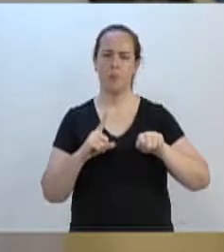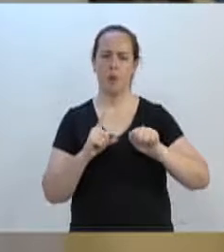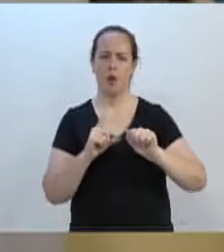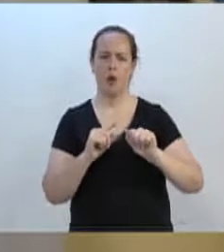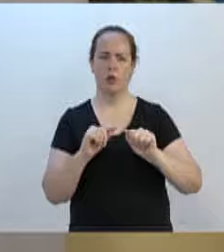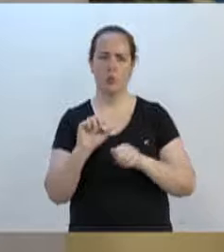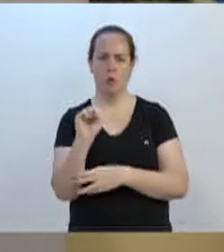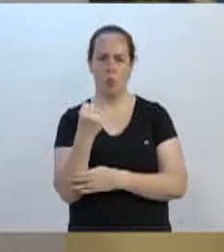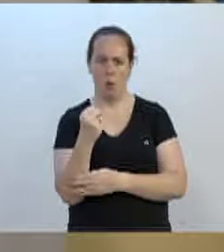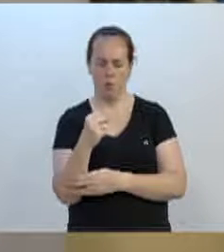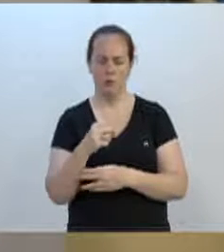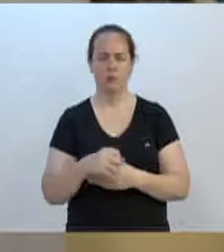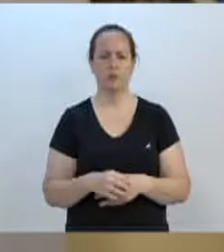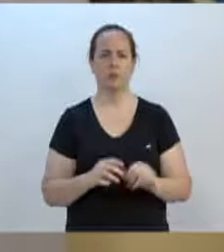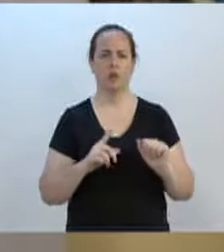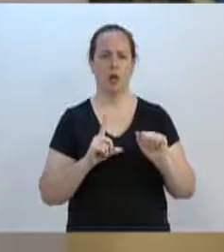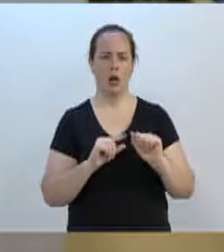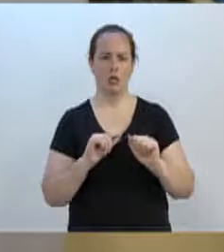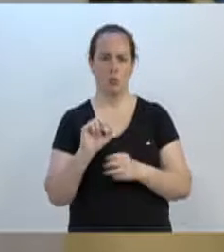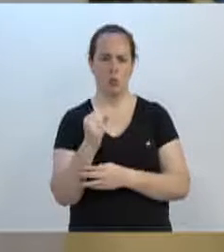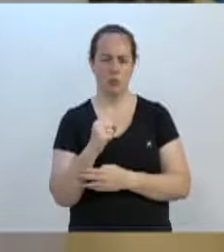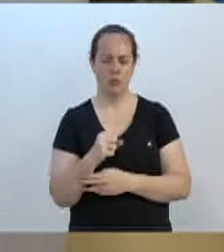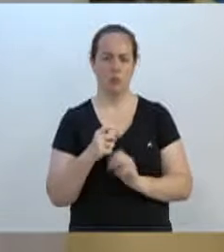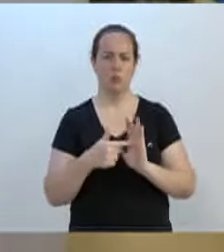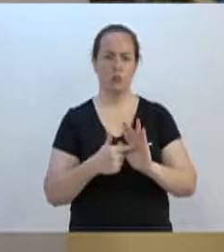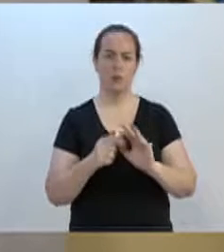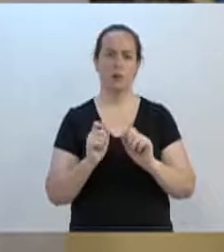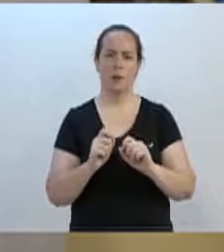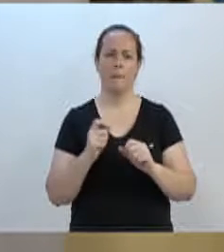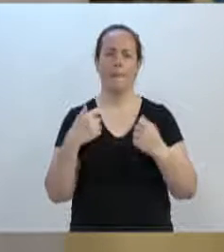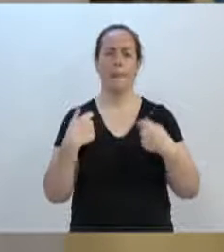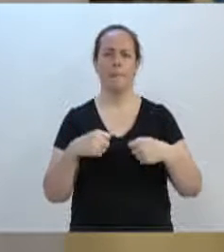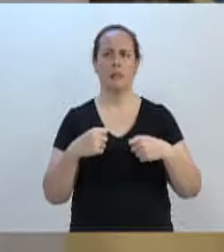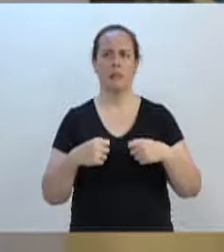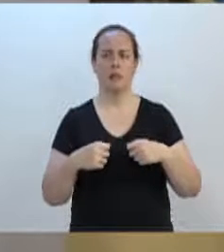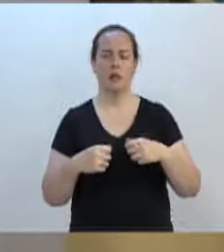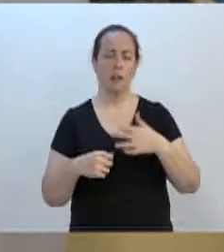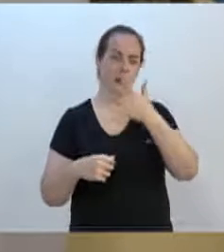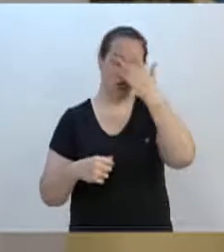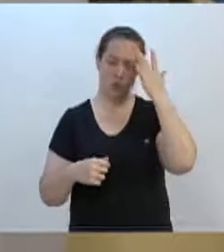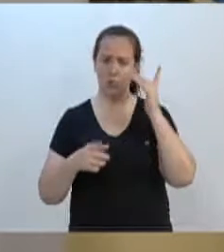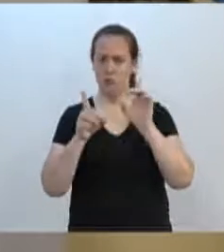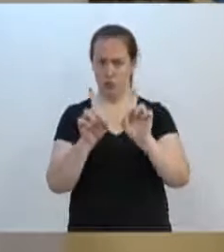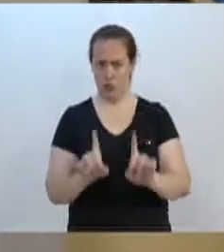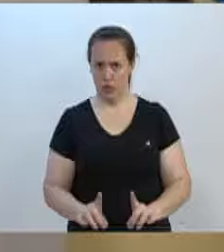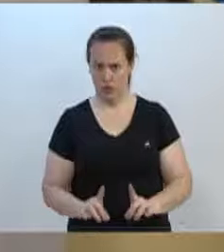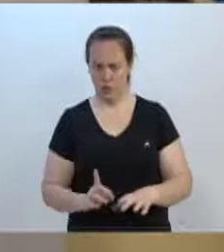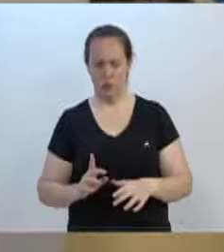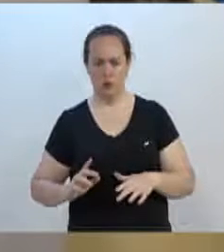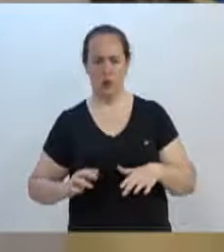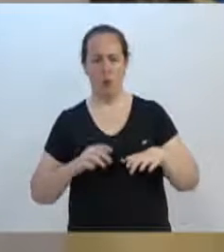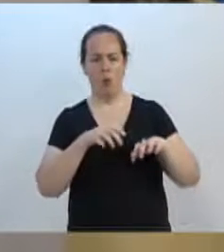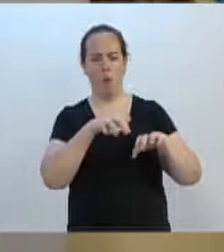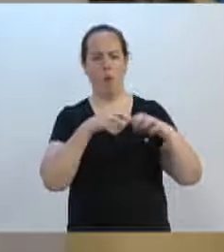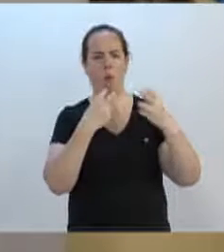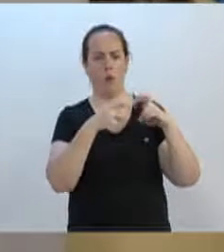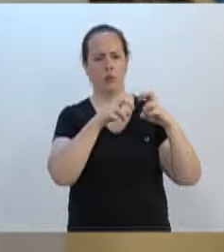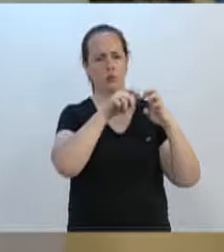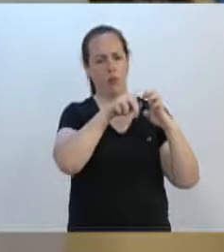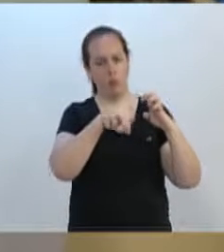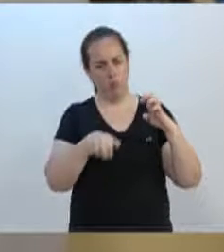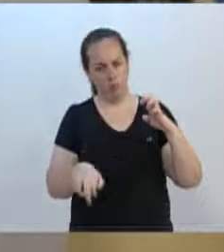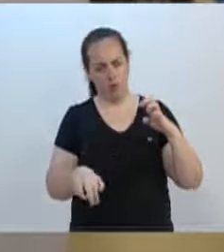artigo 8º, o artigo 8, que tem que desembarcar, ou seja, a pessoa tem o direito de desembarcar do ônibus após as